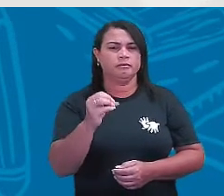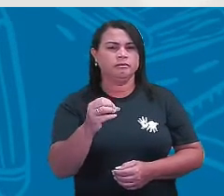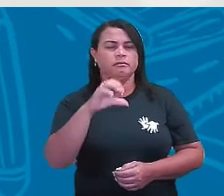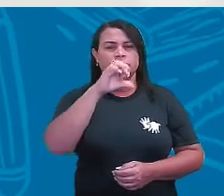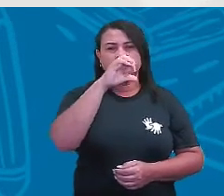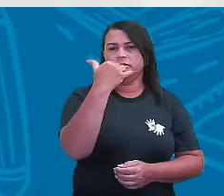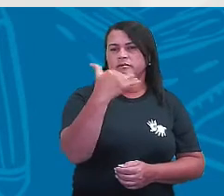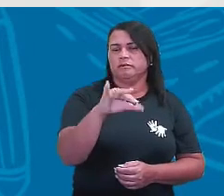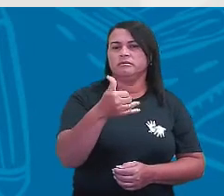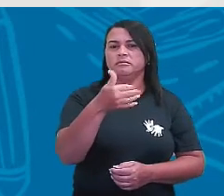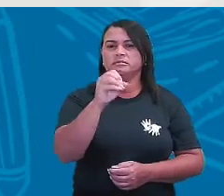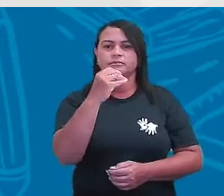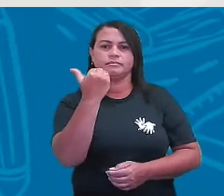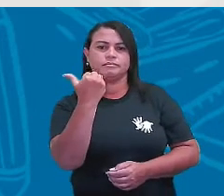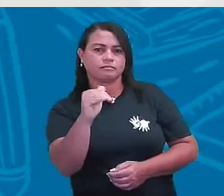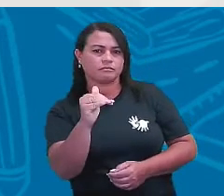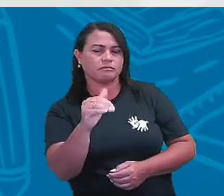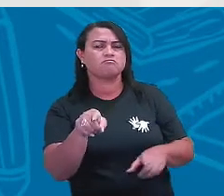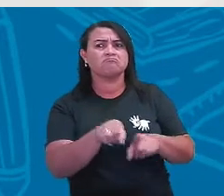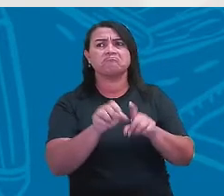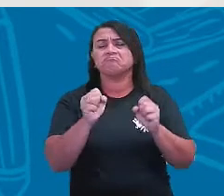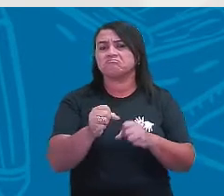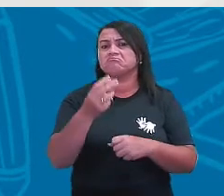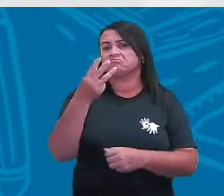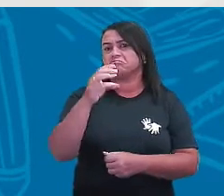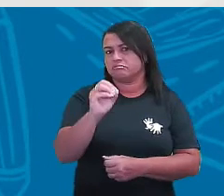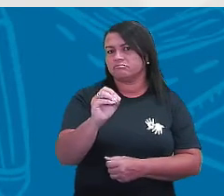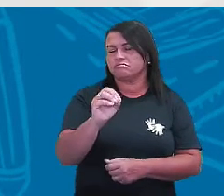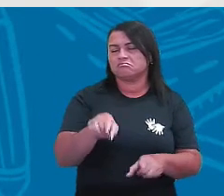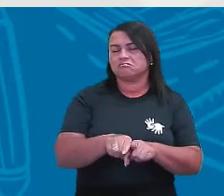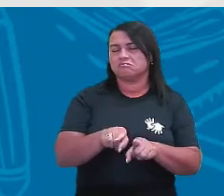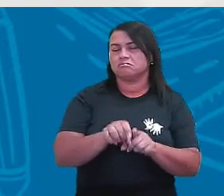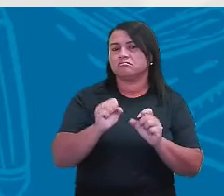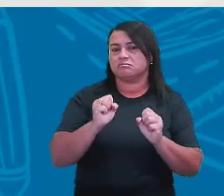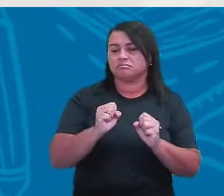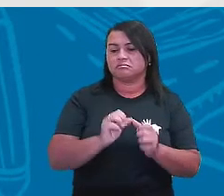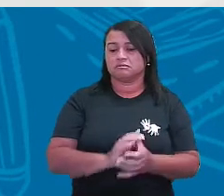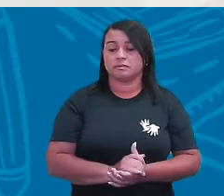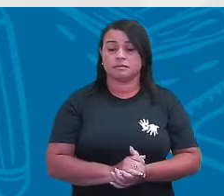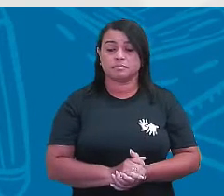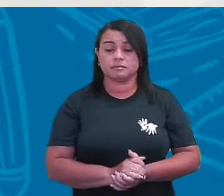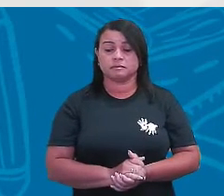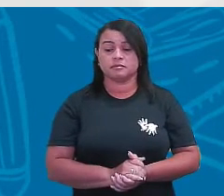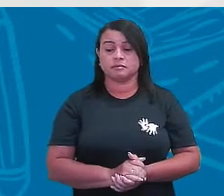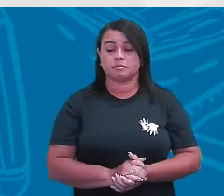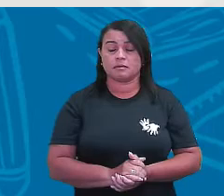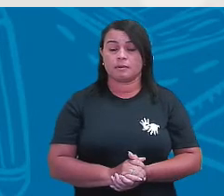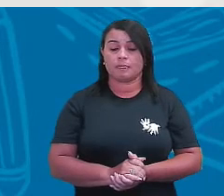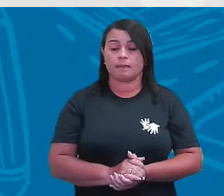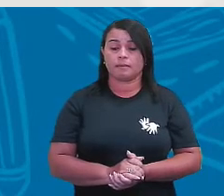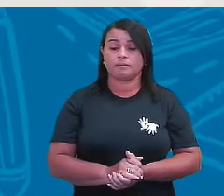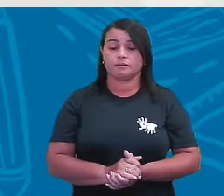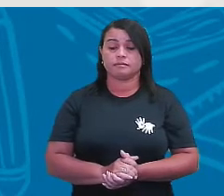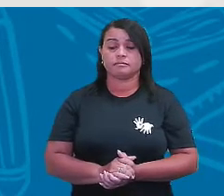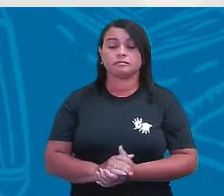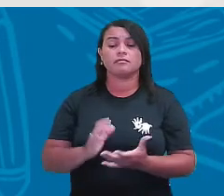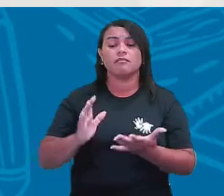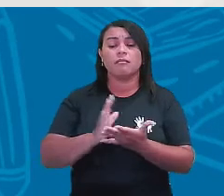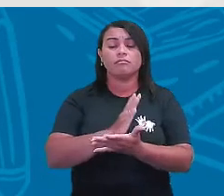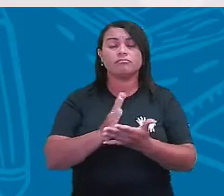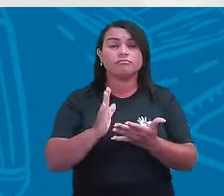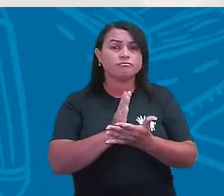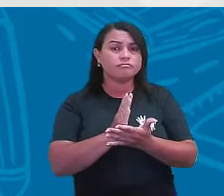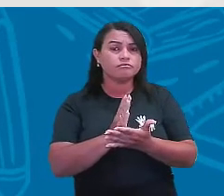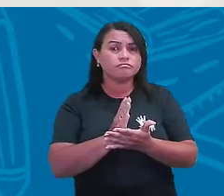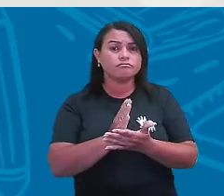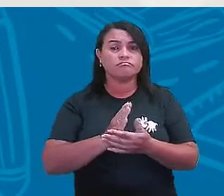10 e 30. Também serve dizer 10 e 30, tá bom? Vamos continuar. Ó, veja algumas maneiras